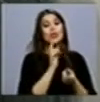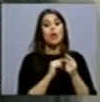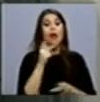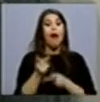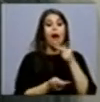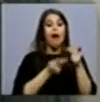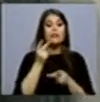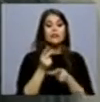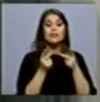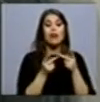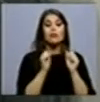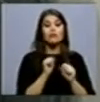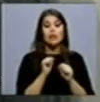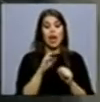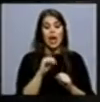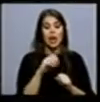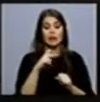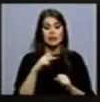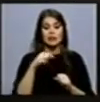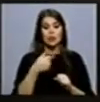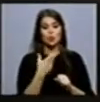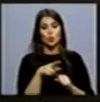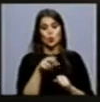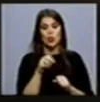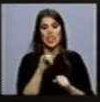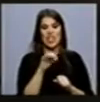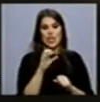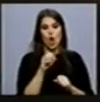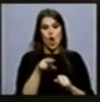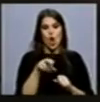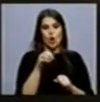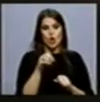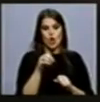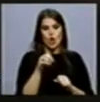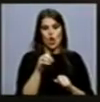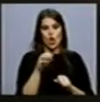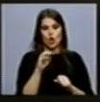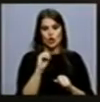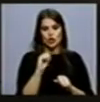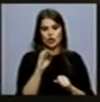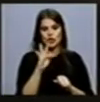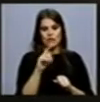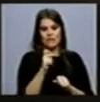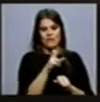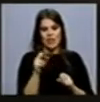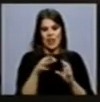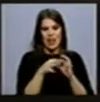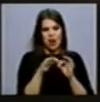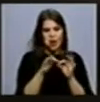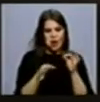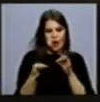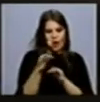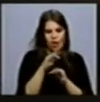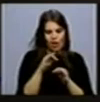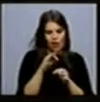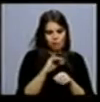a ionosfera de Saturno. A ionosfera de Saturno é, no fundo, aquele jogo que existe entre as partículas das mais altas camadas da atmosfera